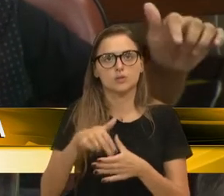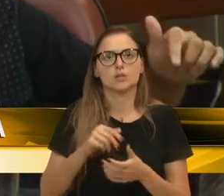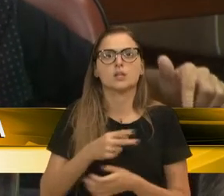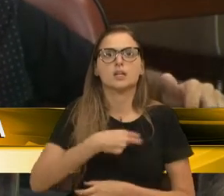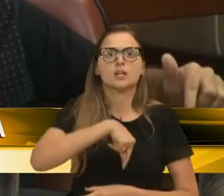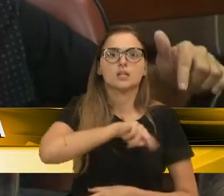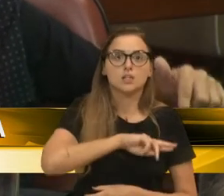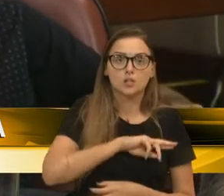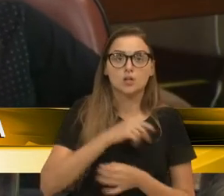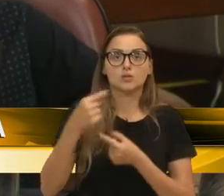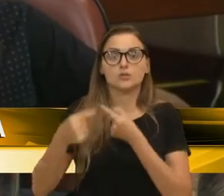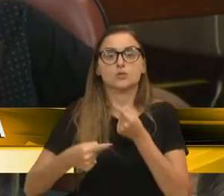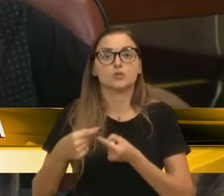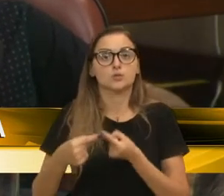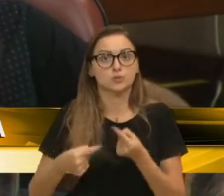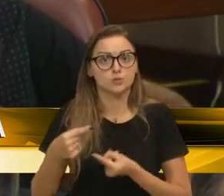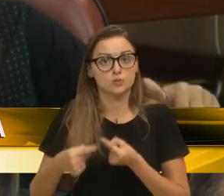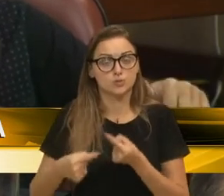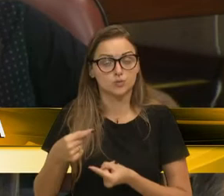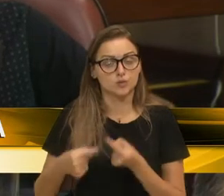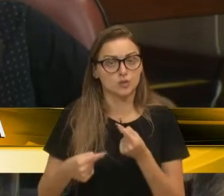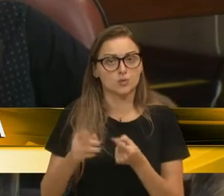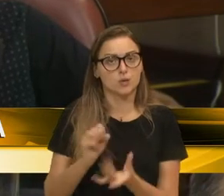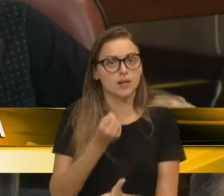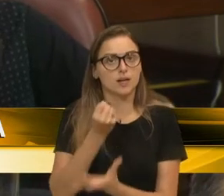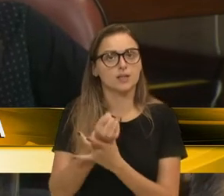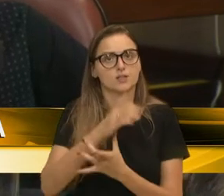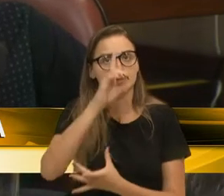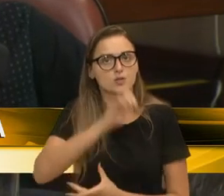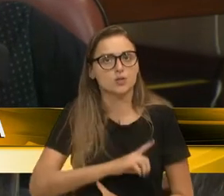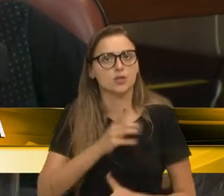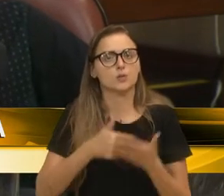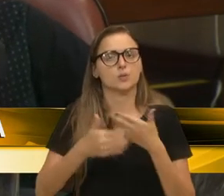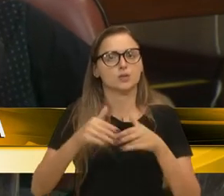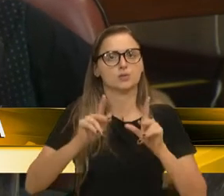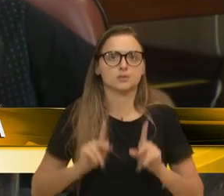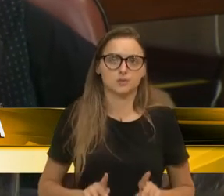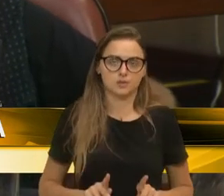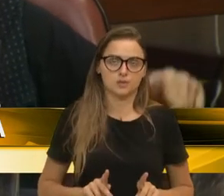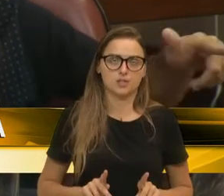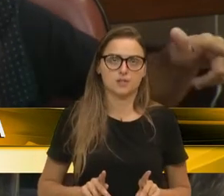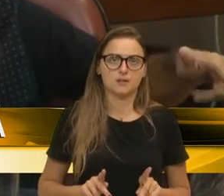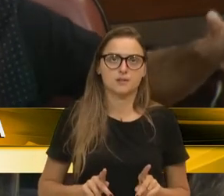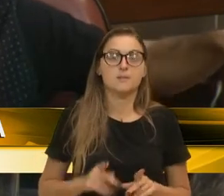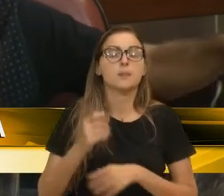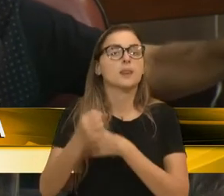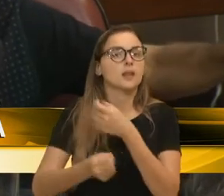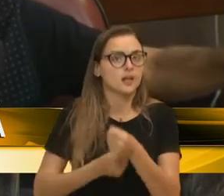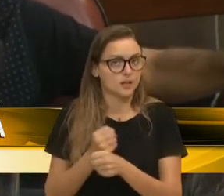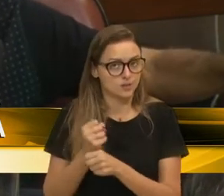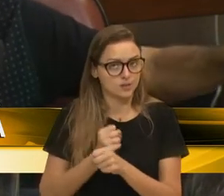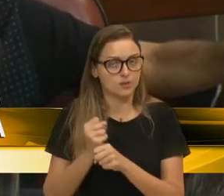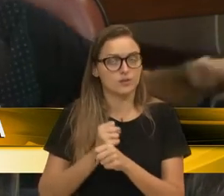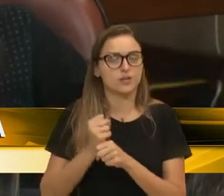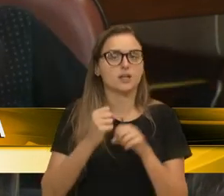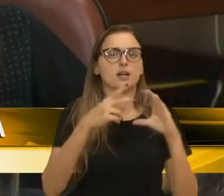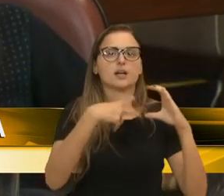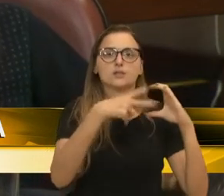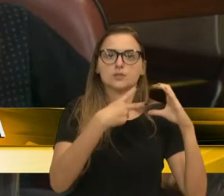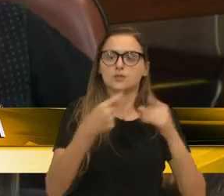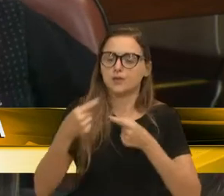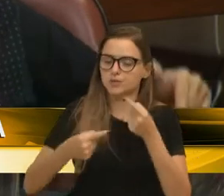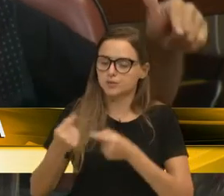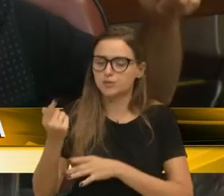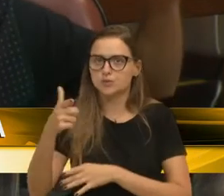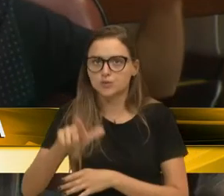nós estávamos discutindo a garantia de direito para a população. E o ano que vem a Câmara de Vereadores discutirá